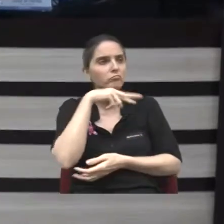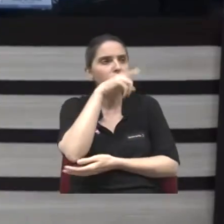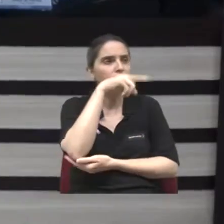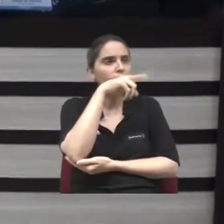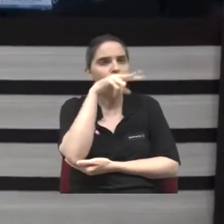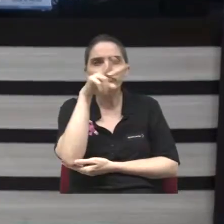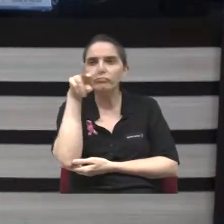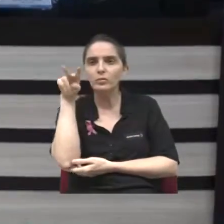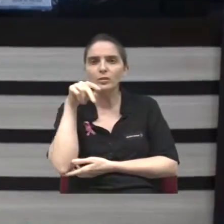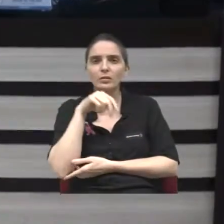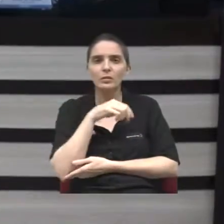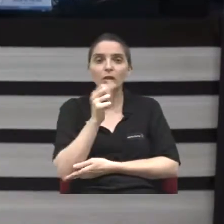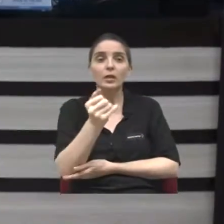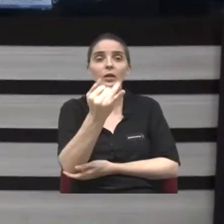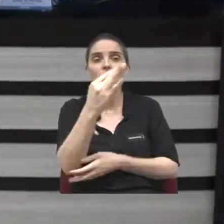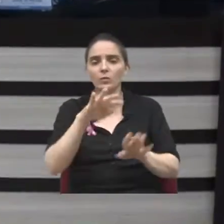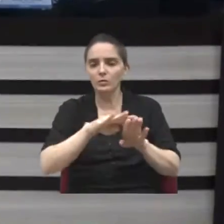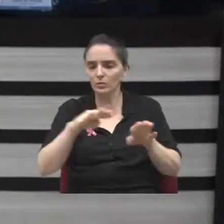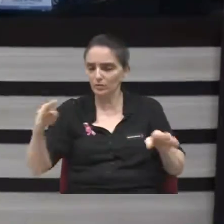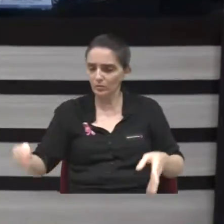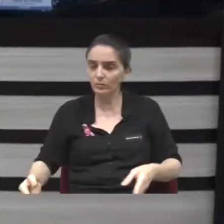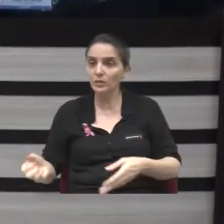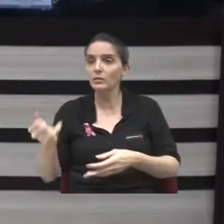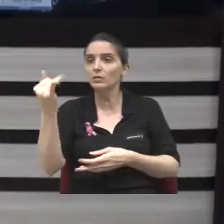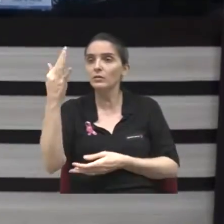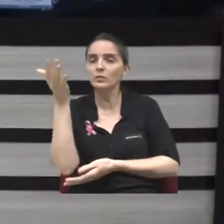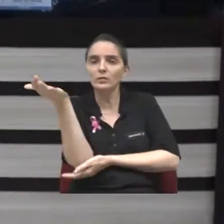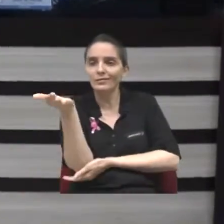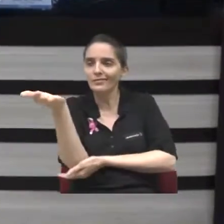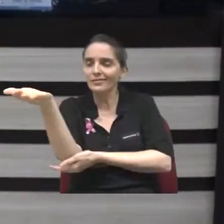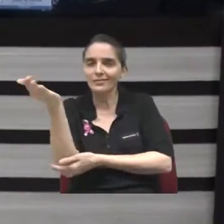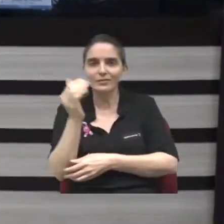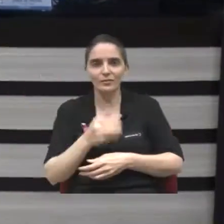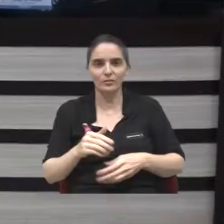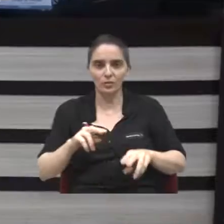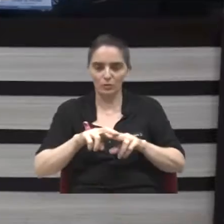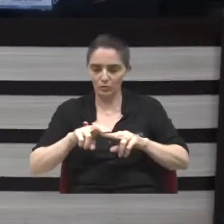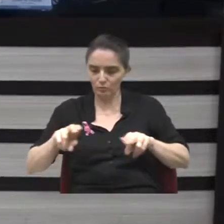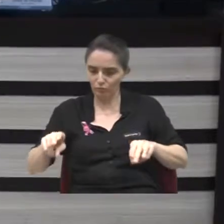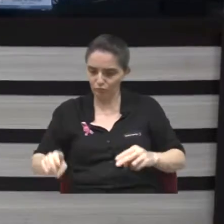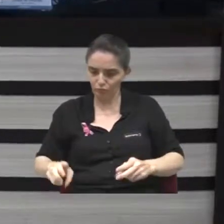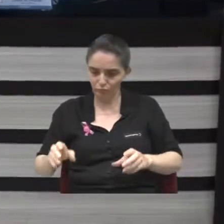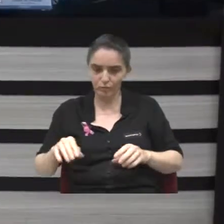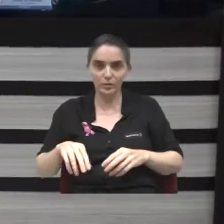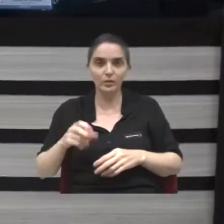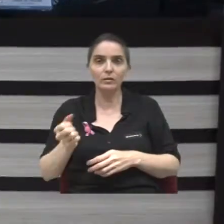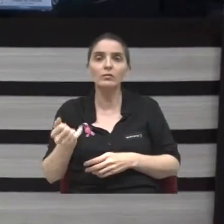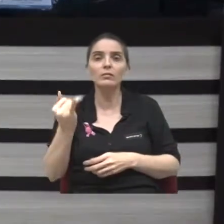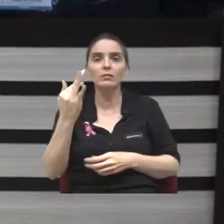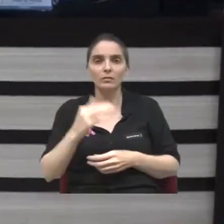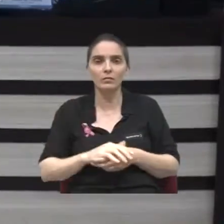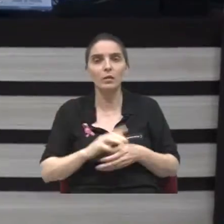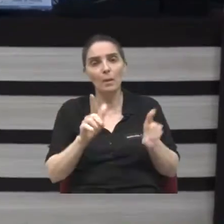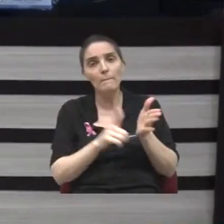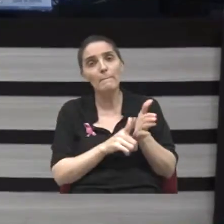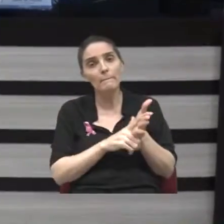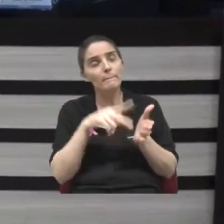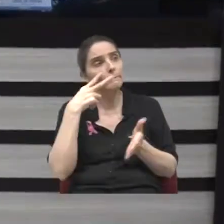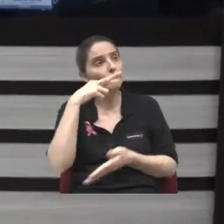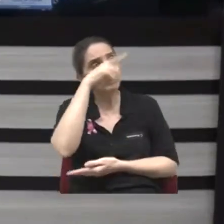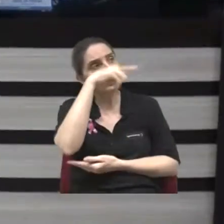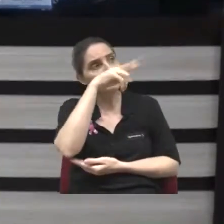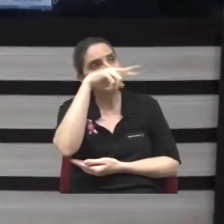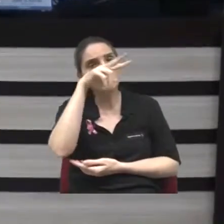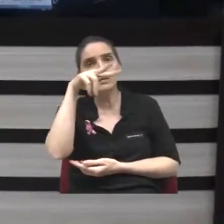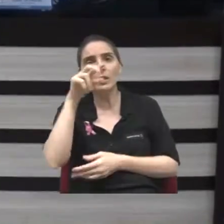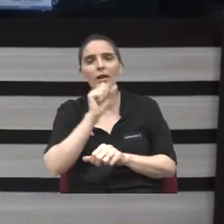tem, quantos garçons tem, quantas cadeiras, quanto cabe, e quando tem papel também gosto de ler, que tá, enquanto estou esperando às vezes